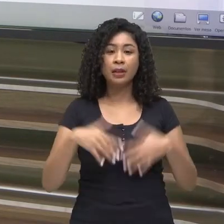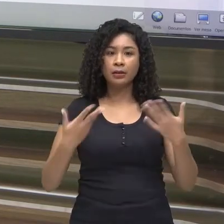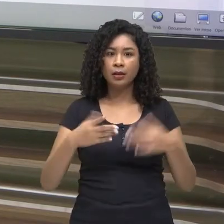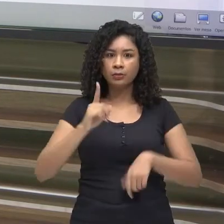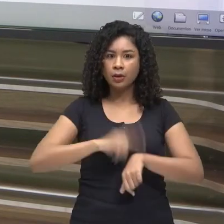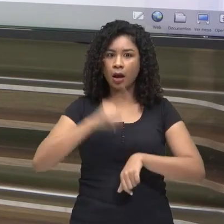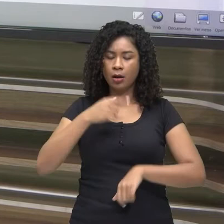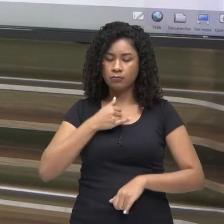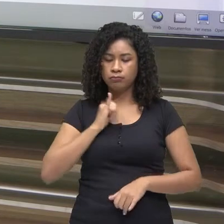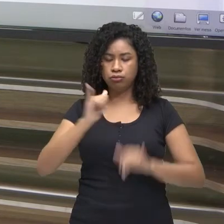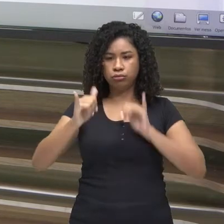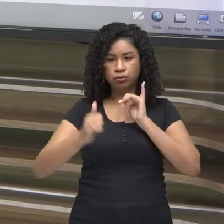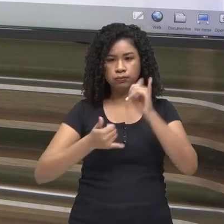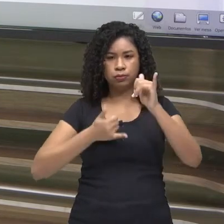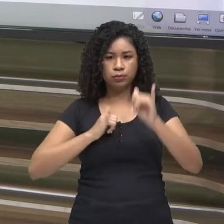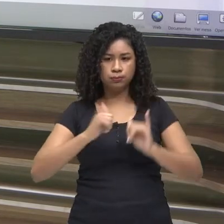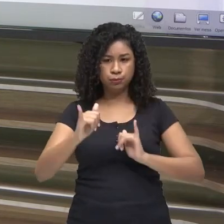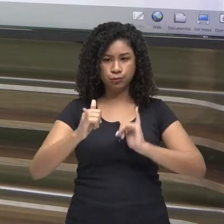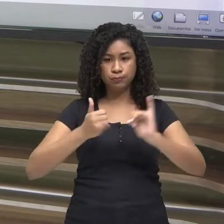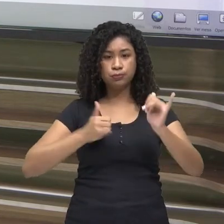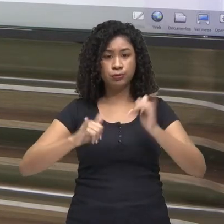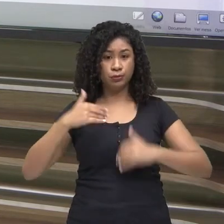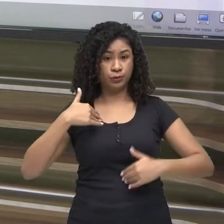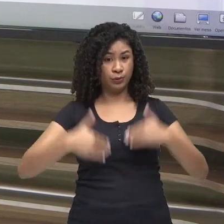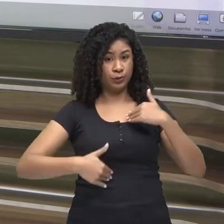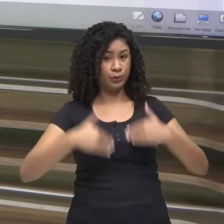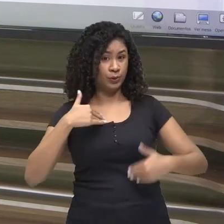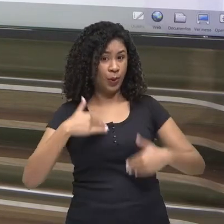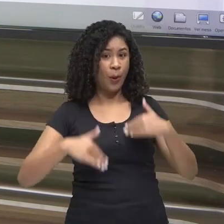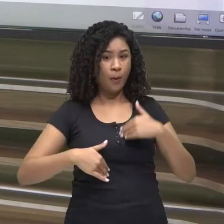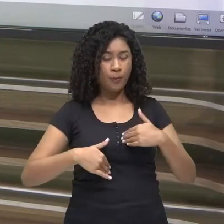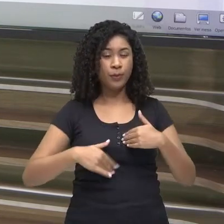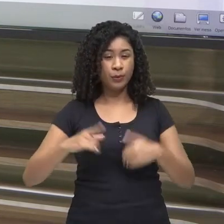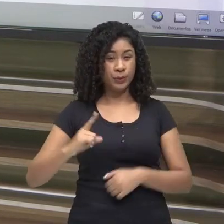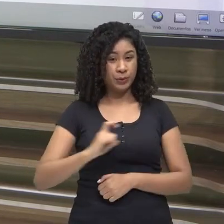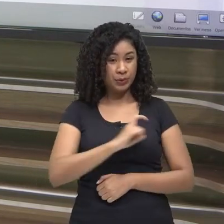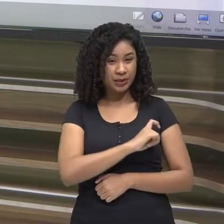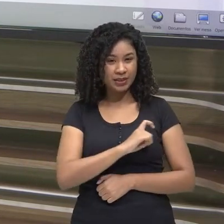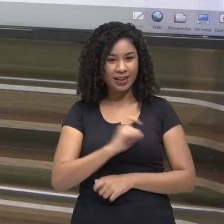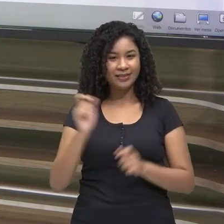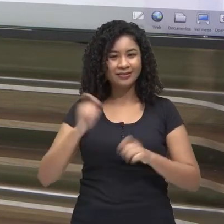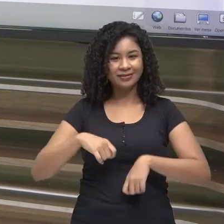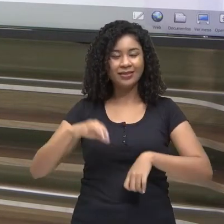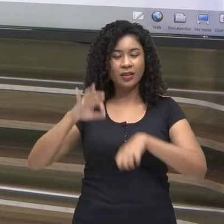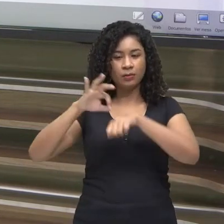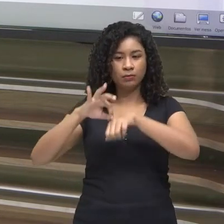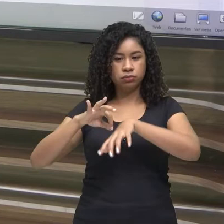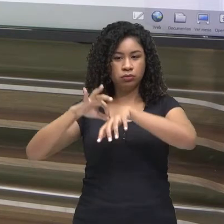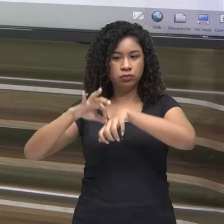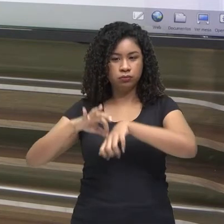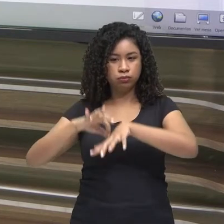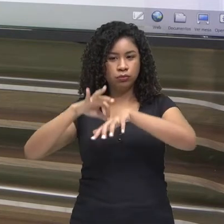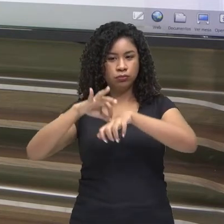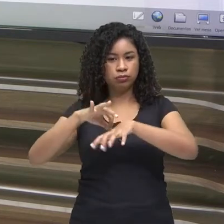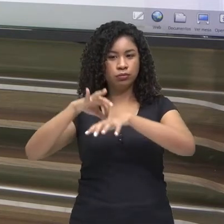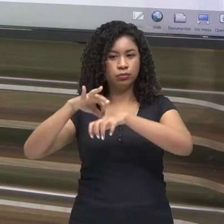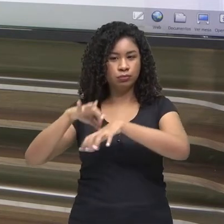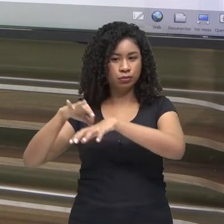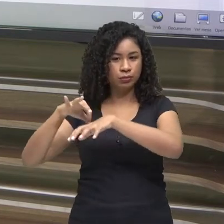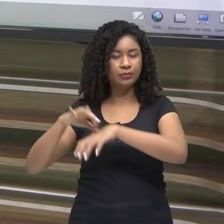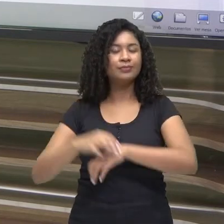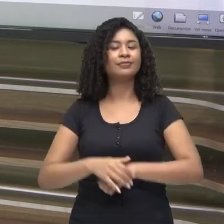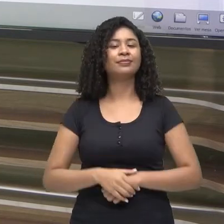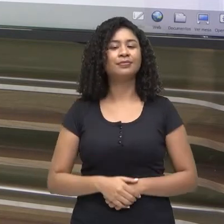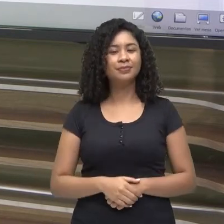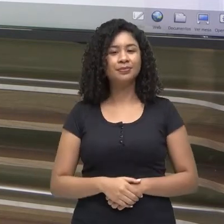energia, né, quando há essa reação química, há uma liberação de energia, ele emite essa luz. E ele